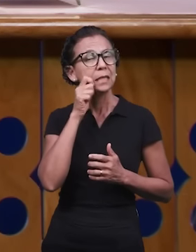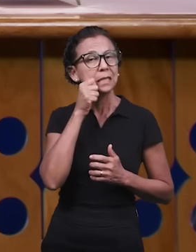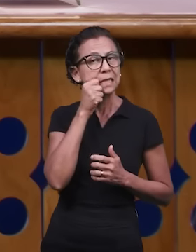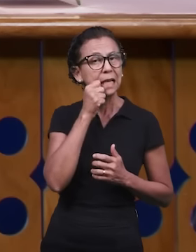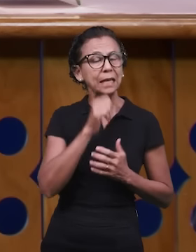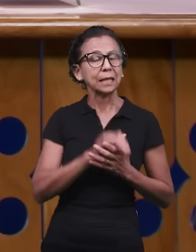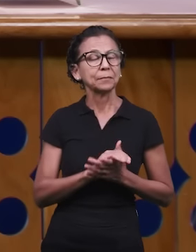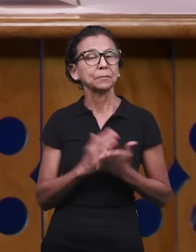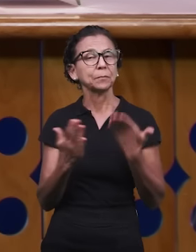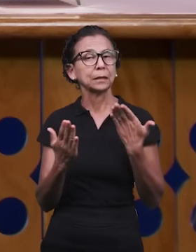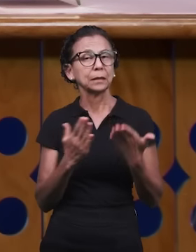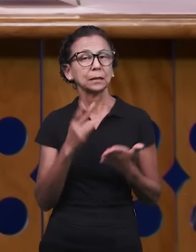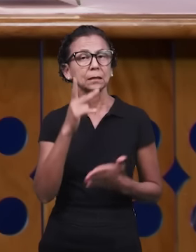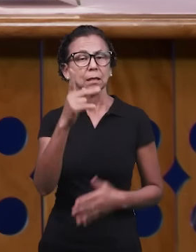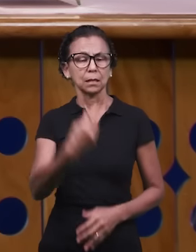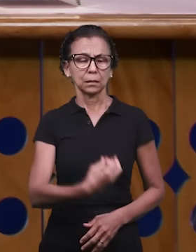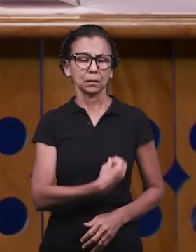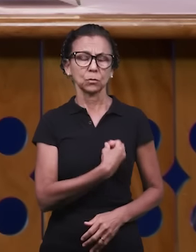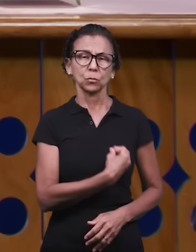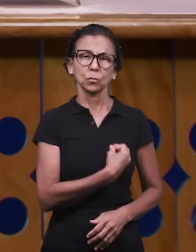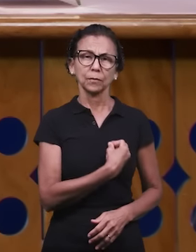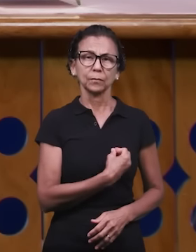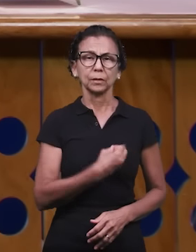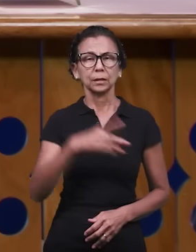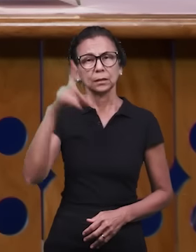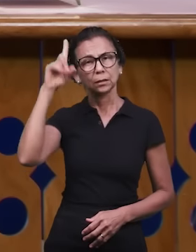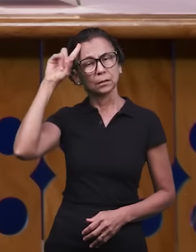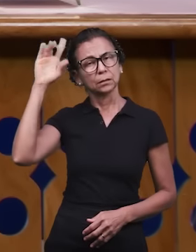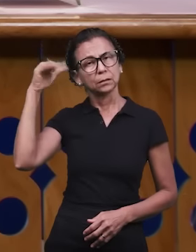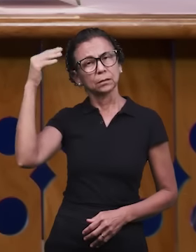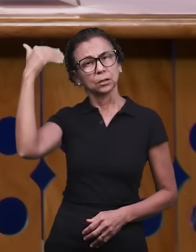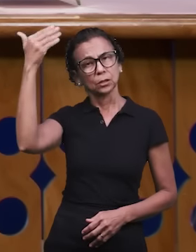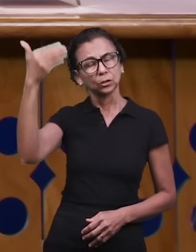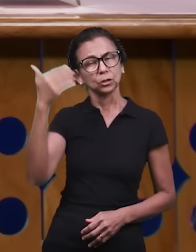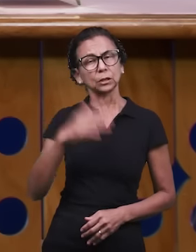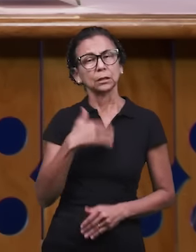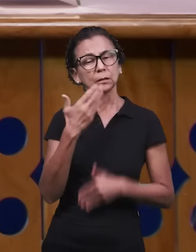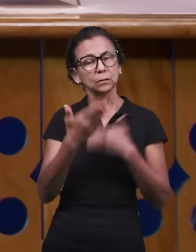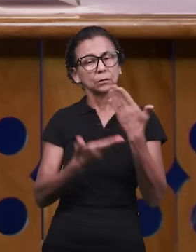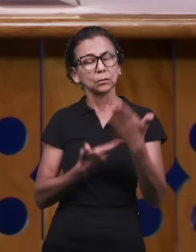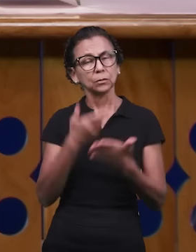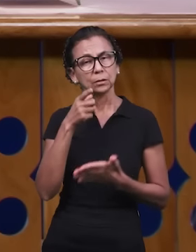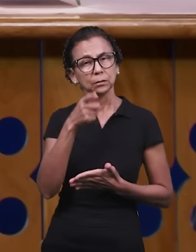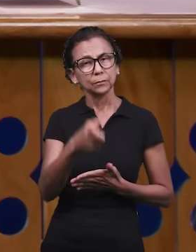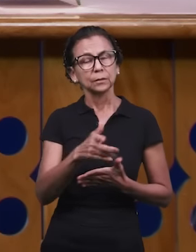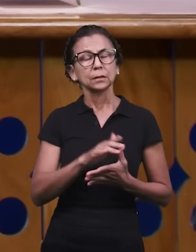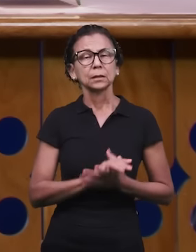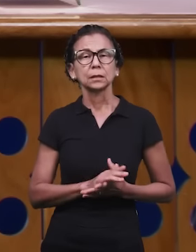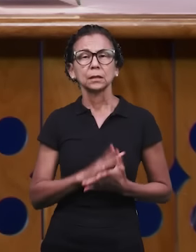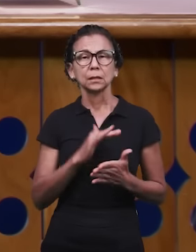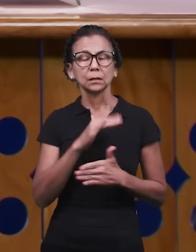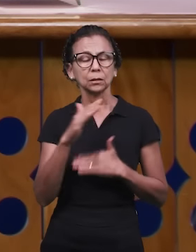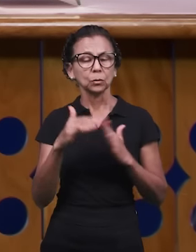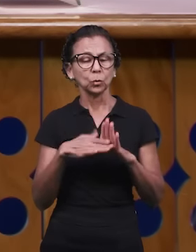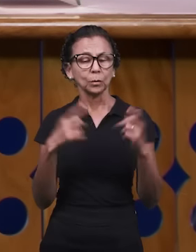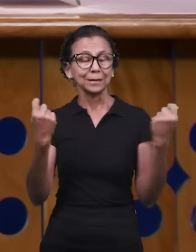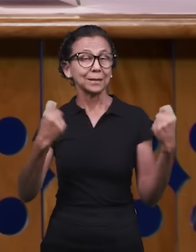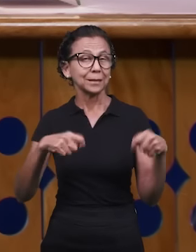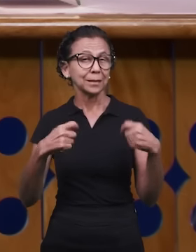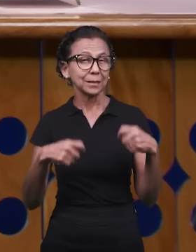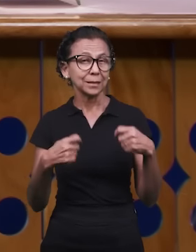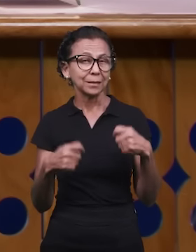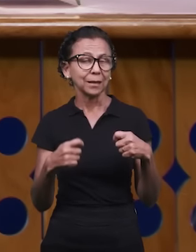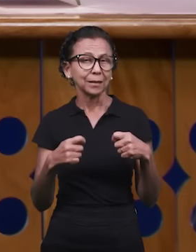vida, do seu dia a dia, da sua necessidade, ver aquilo que ele está